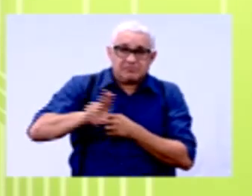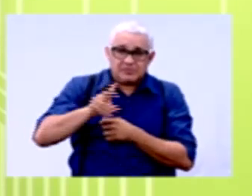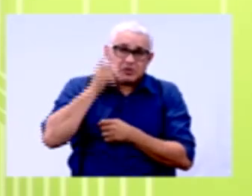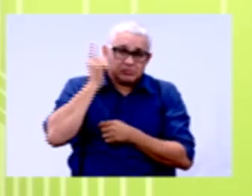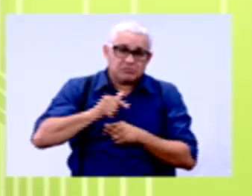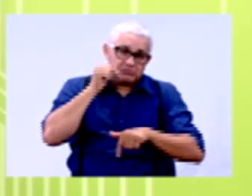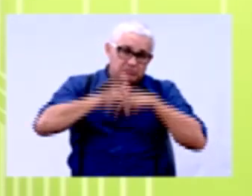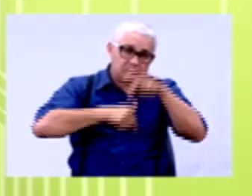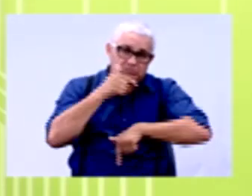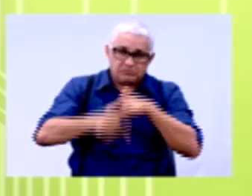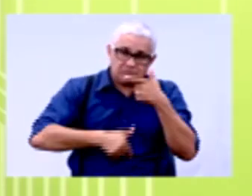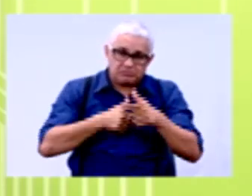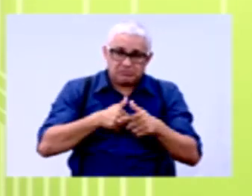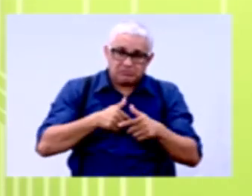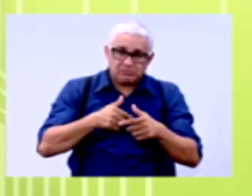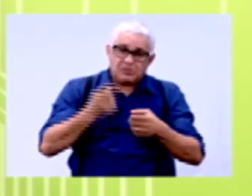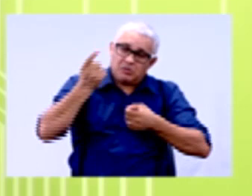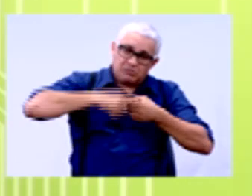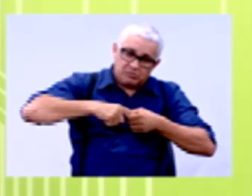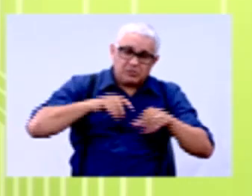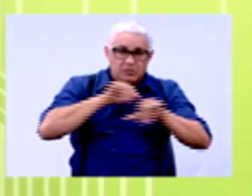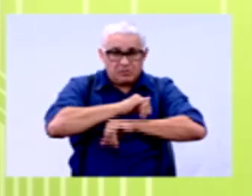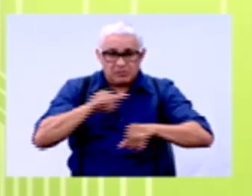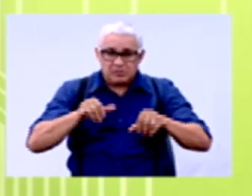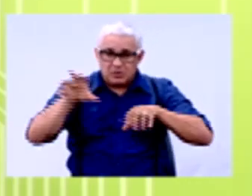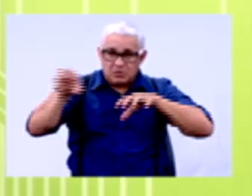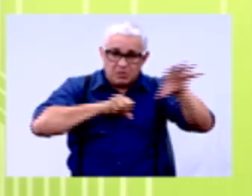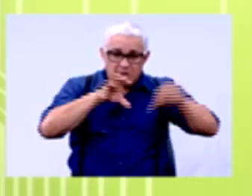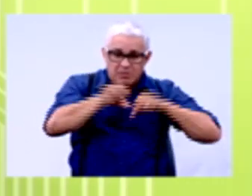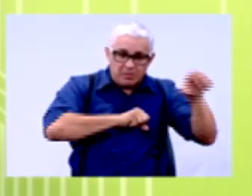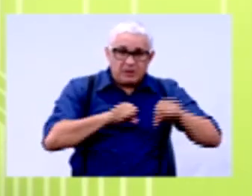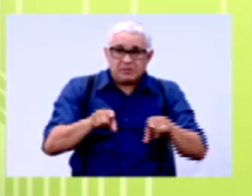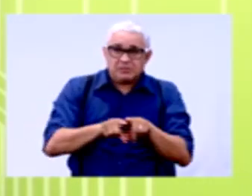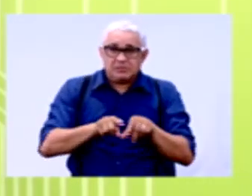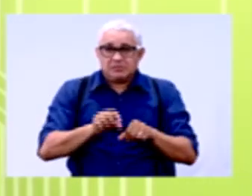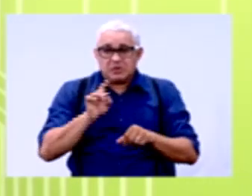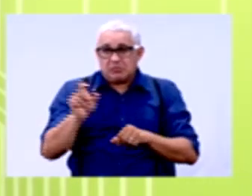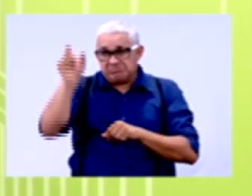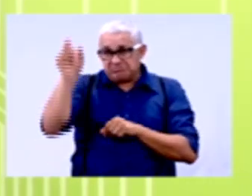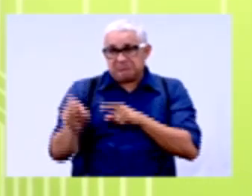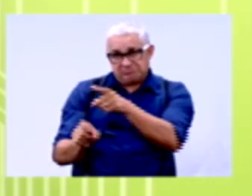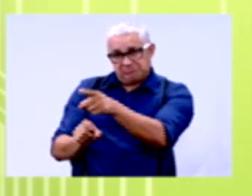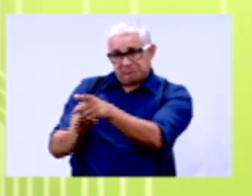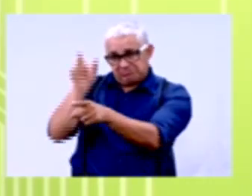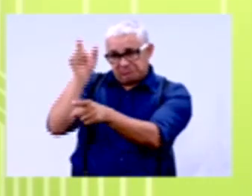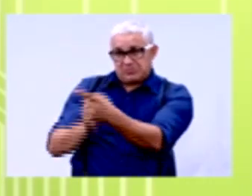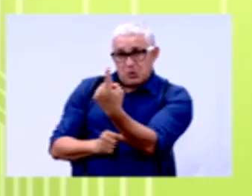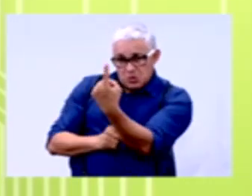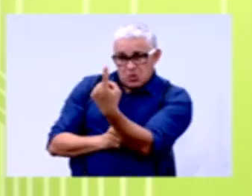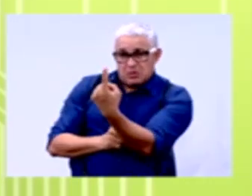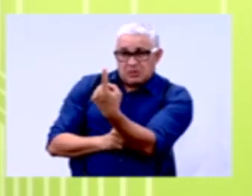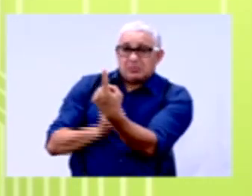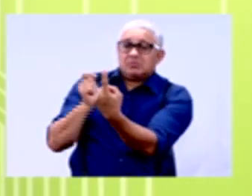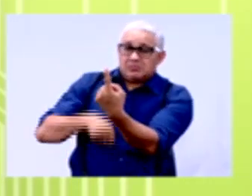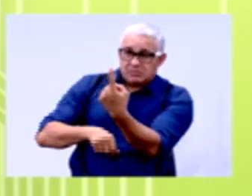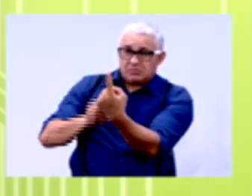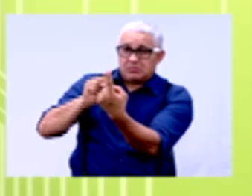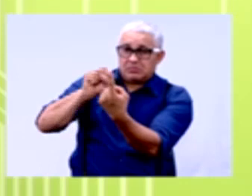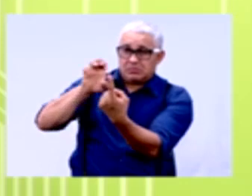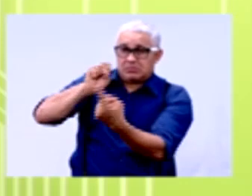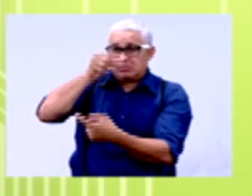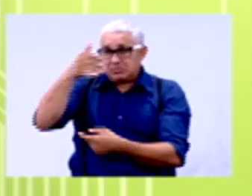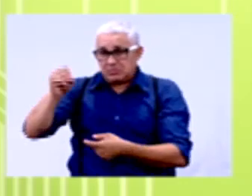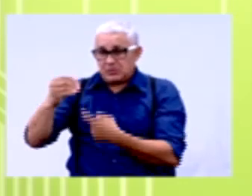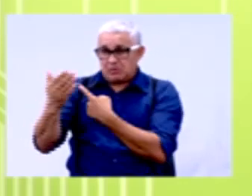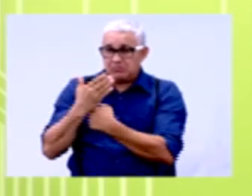consegue trabalhar, recuperar essas informações, recuperar a informação somente daquele usuário, né? Então a sessão ela vai ajudar nesse